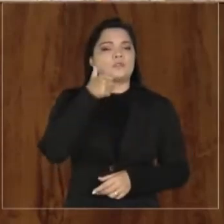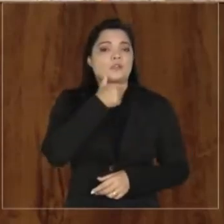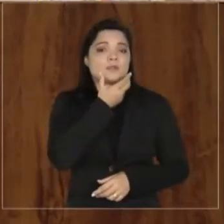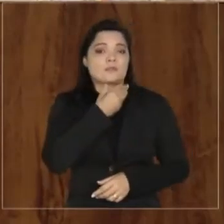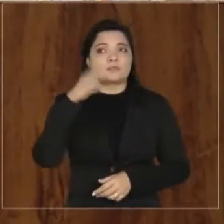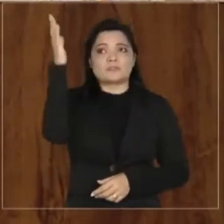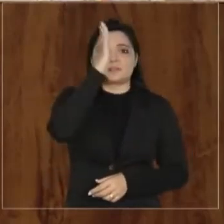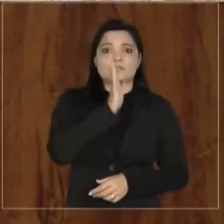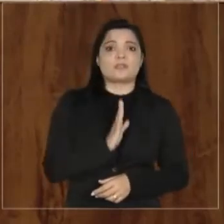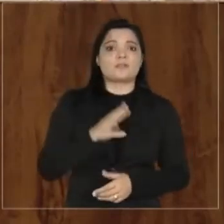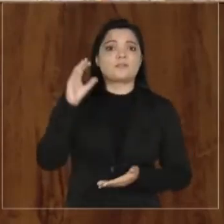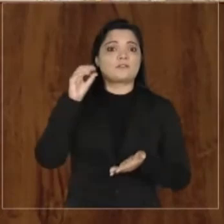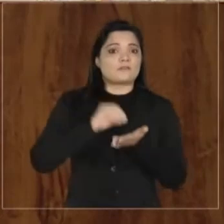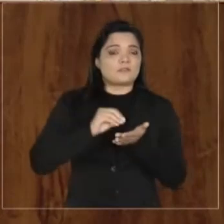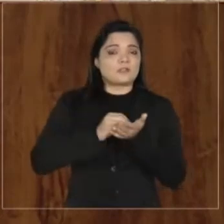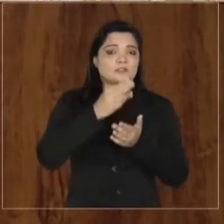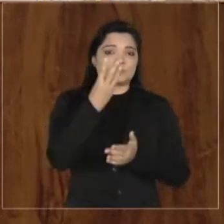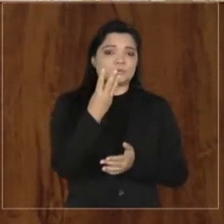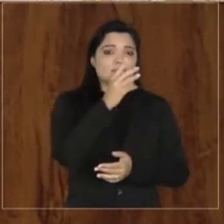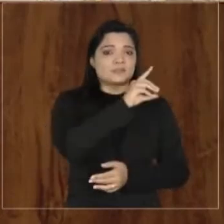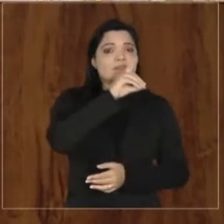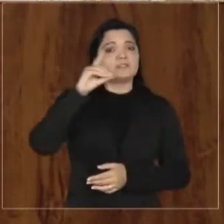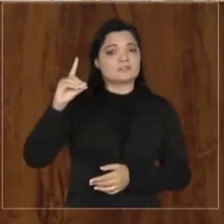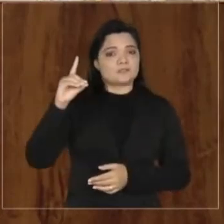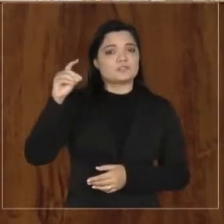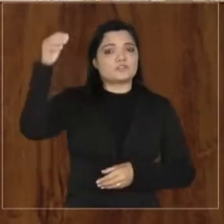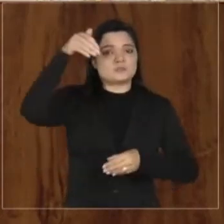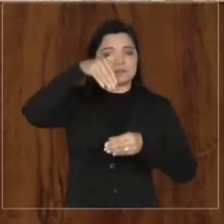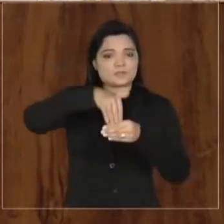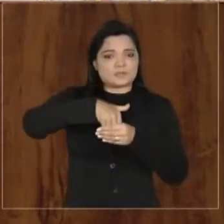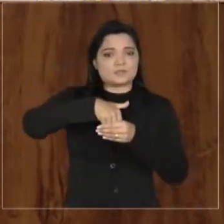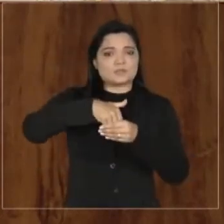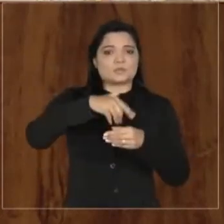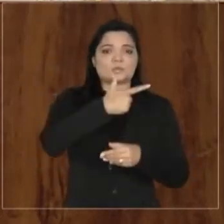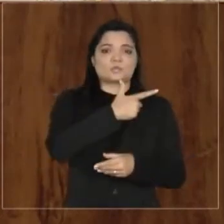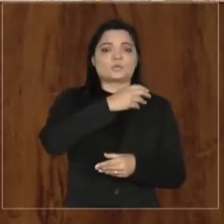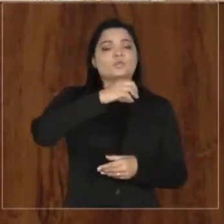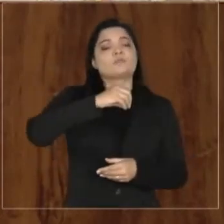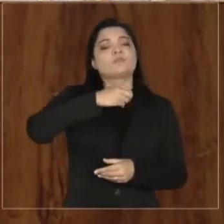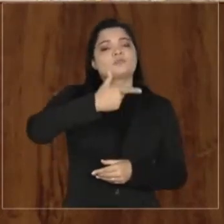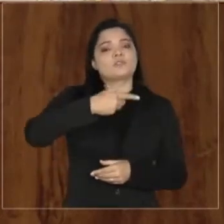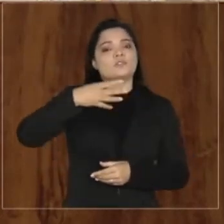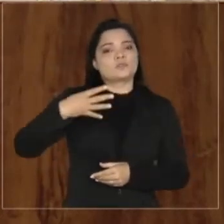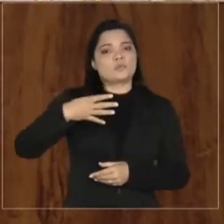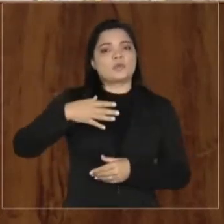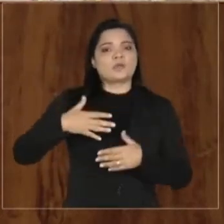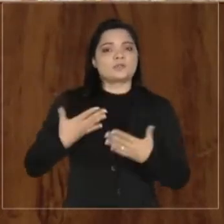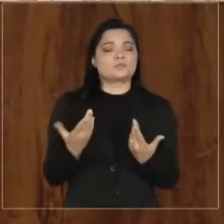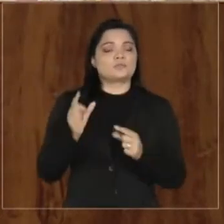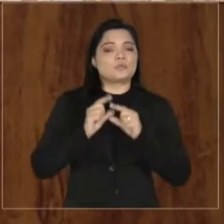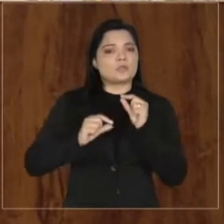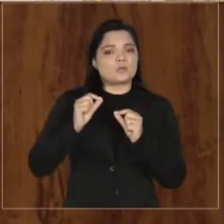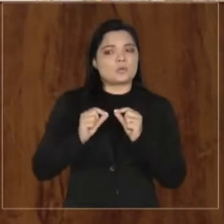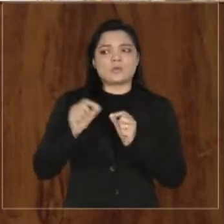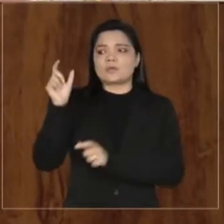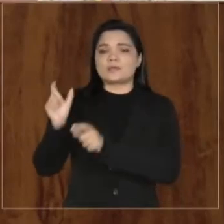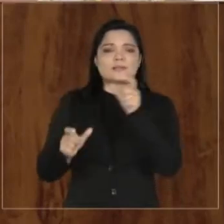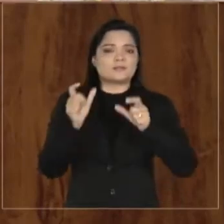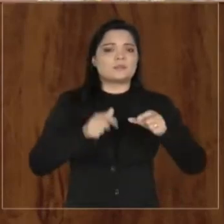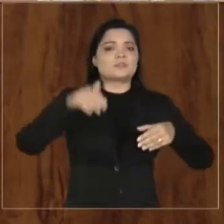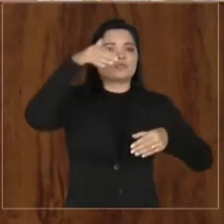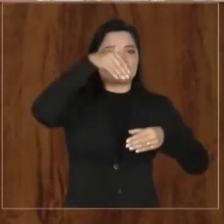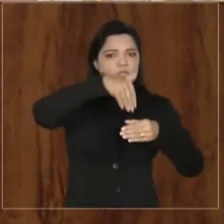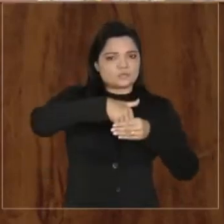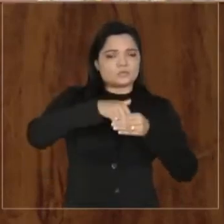aos brasileiros, que faltam 3 dias para as eleições de 2024, na qual cada qual dos